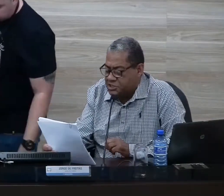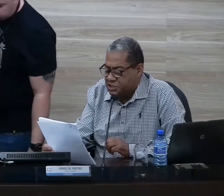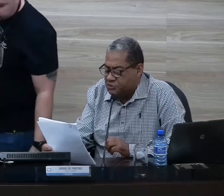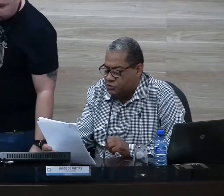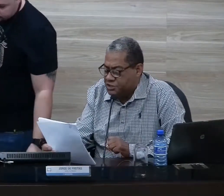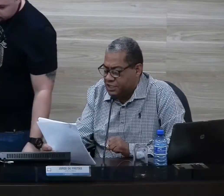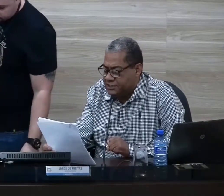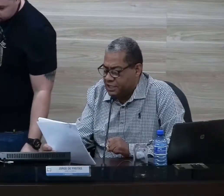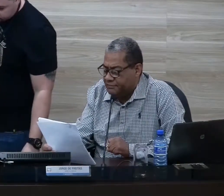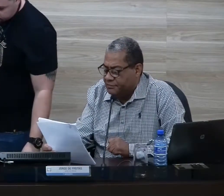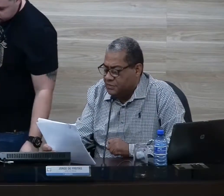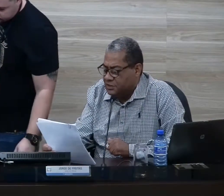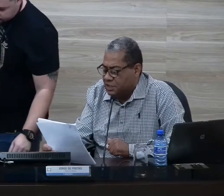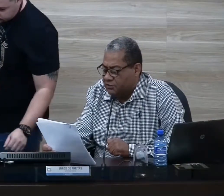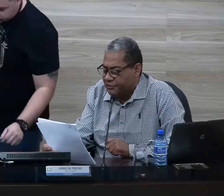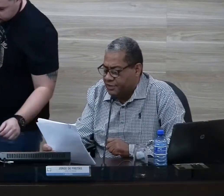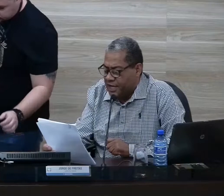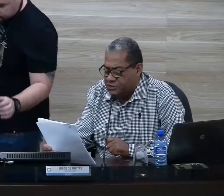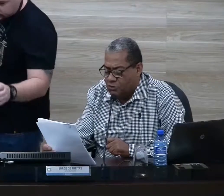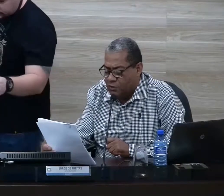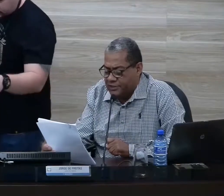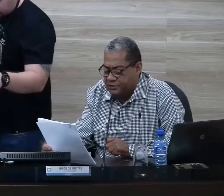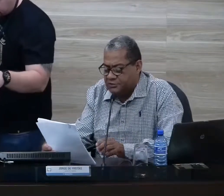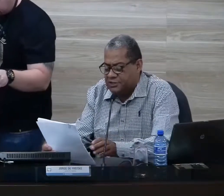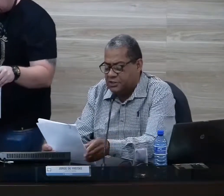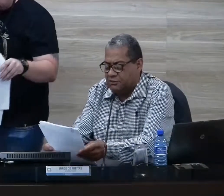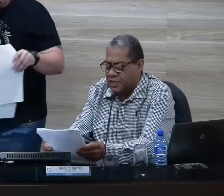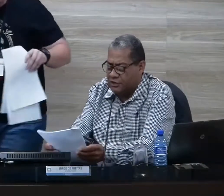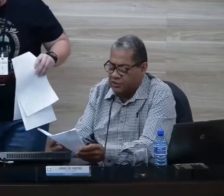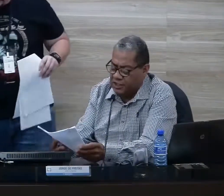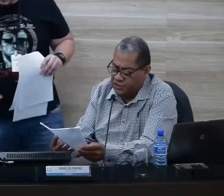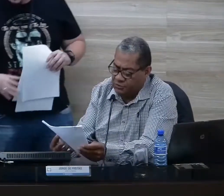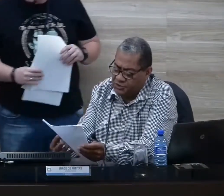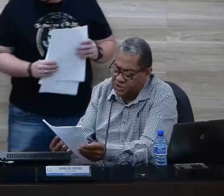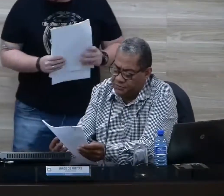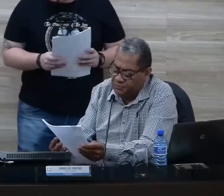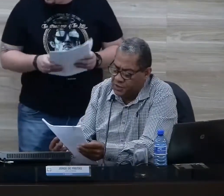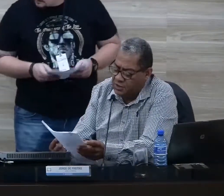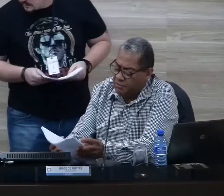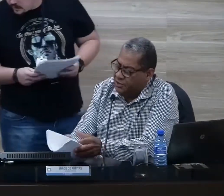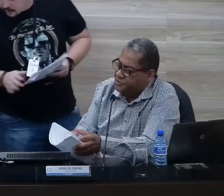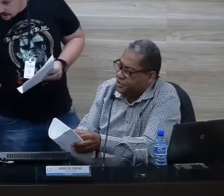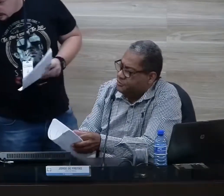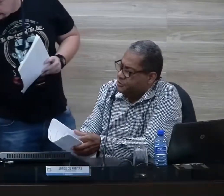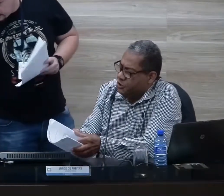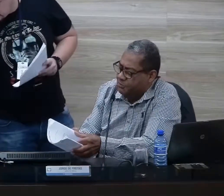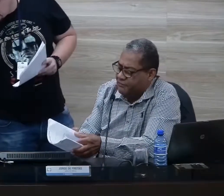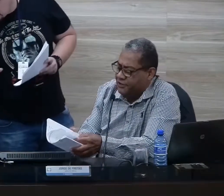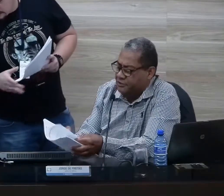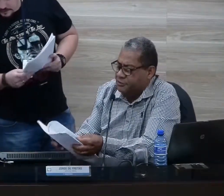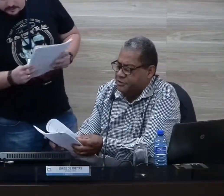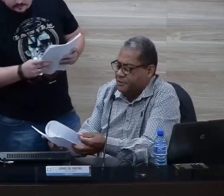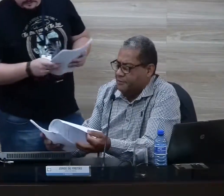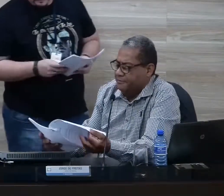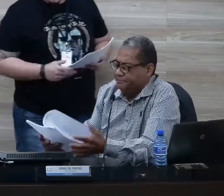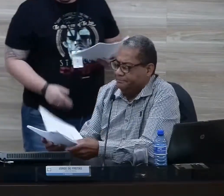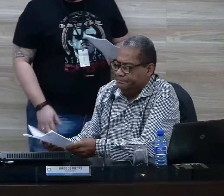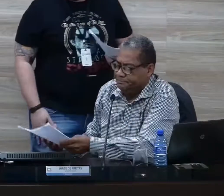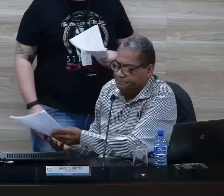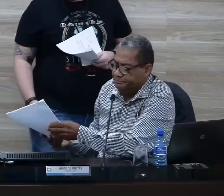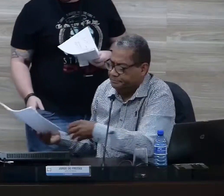em regime de urgência, de conformidade com o artigo 55 da Lei Orgânica do Município. Mário Celso Botion, prefeito